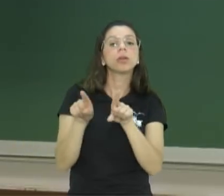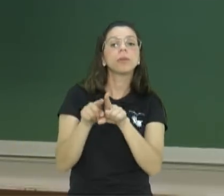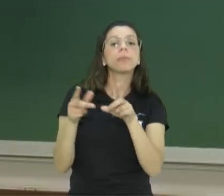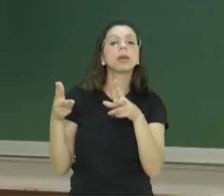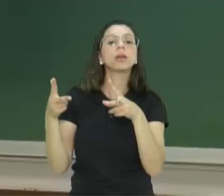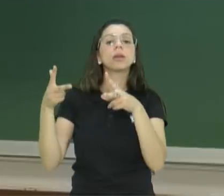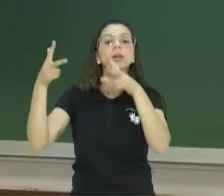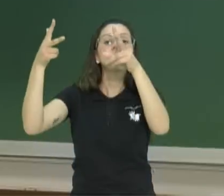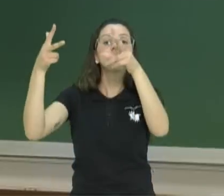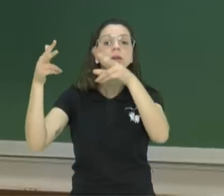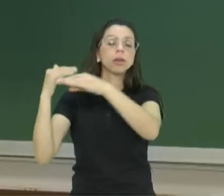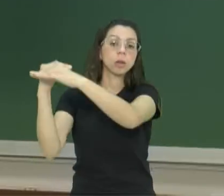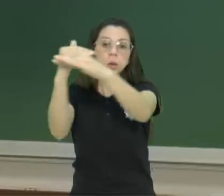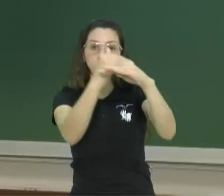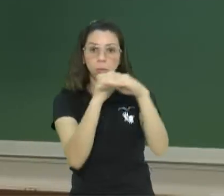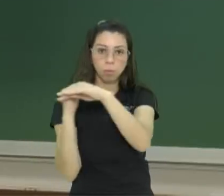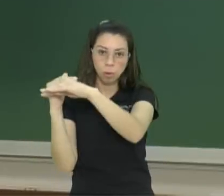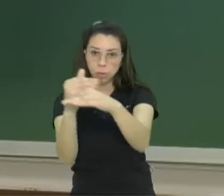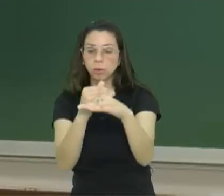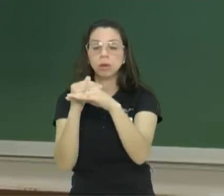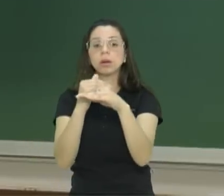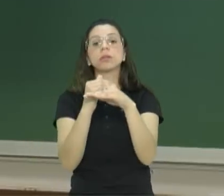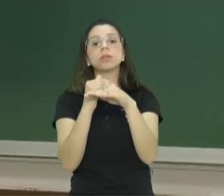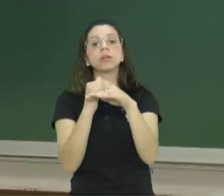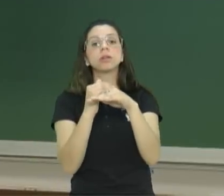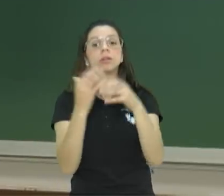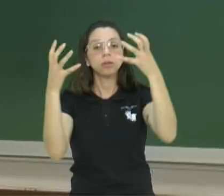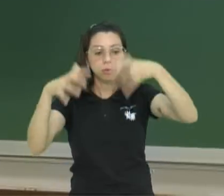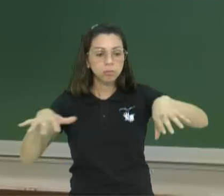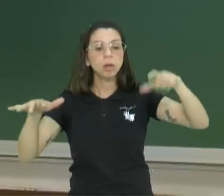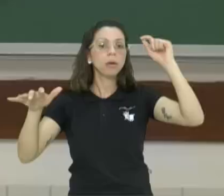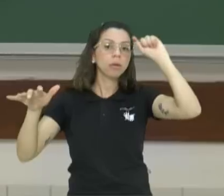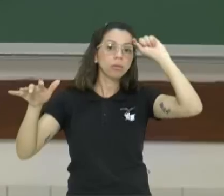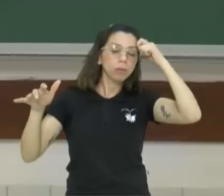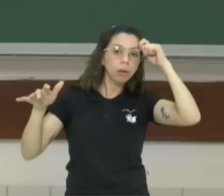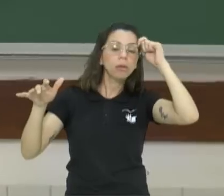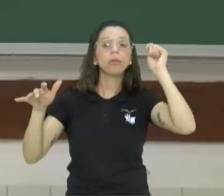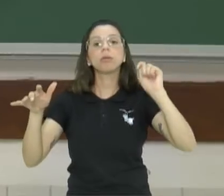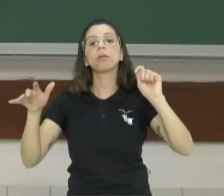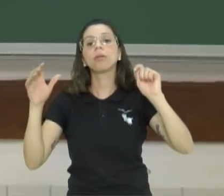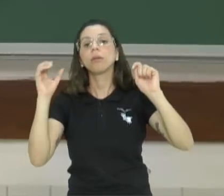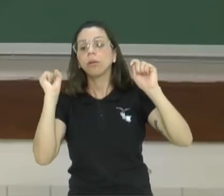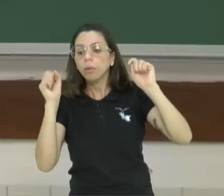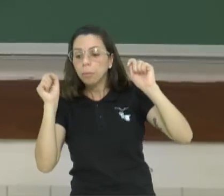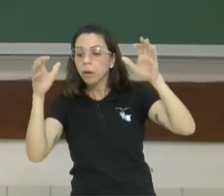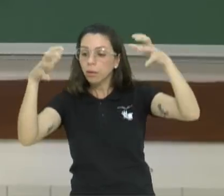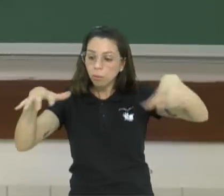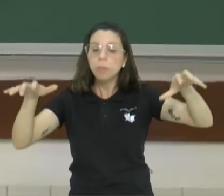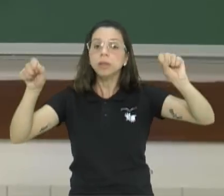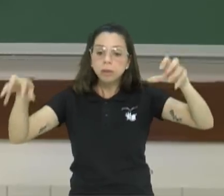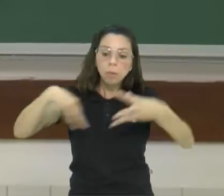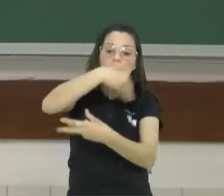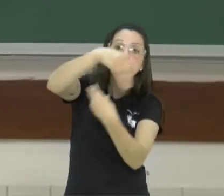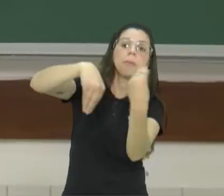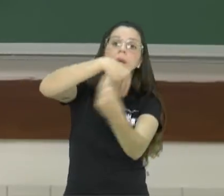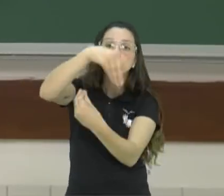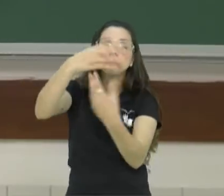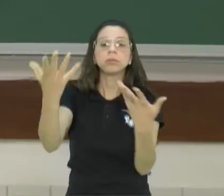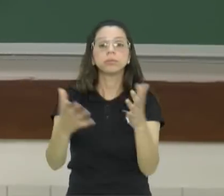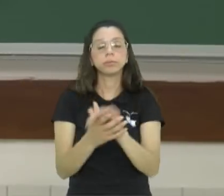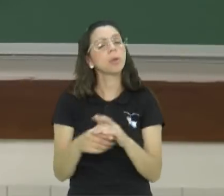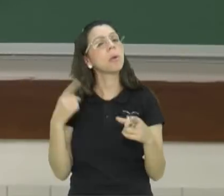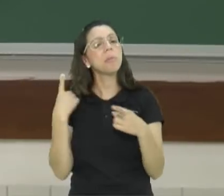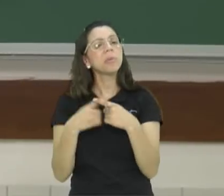igualdade racial nos Estados Unidos. Por que ele é conhecido aqui nessas campanhas para o fim da segregação racial no